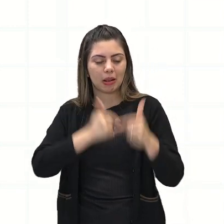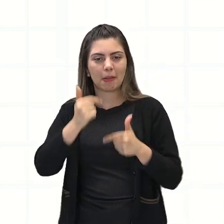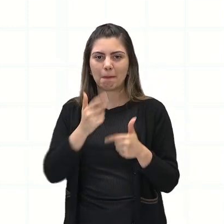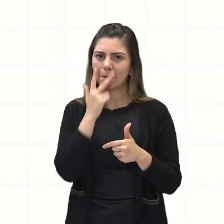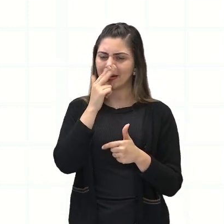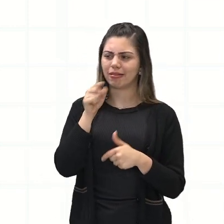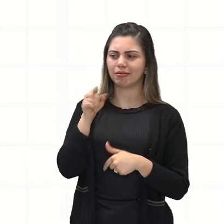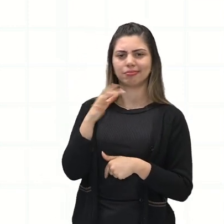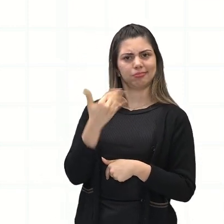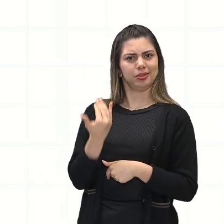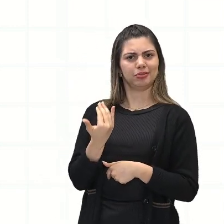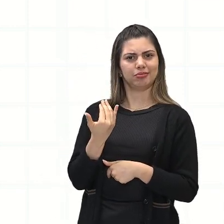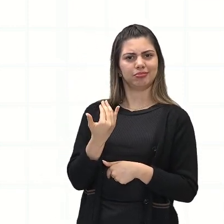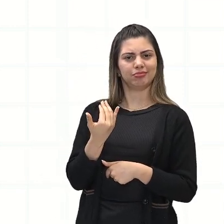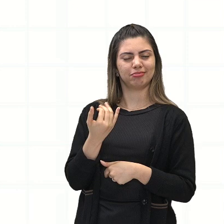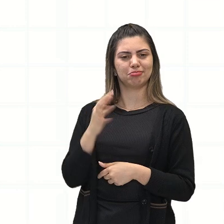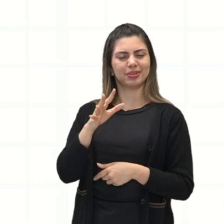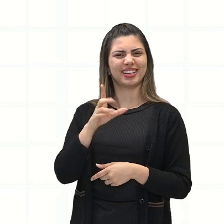ideia de que